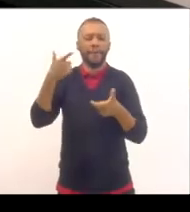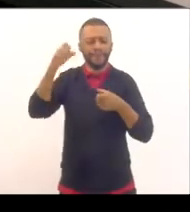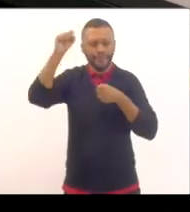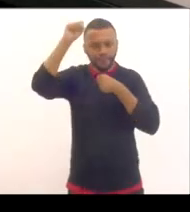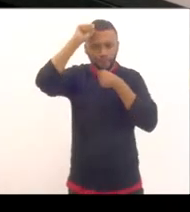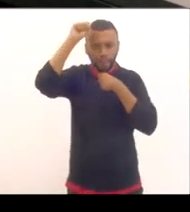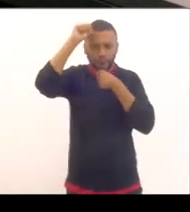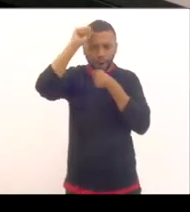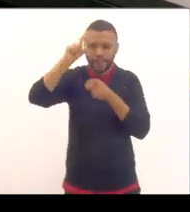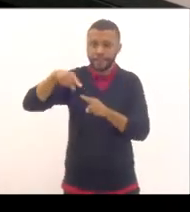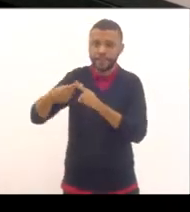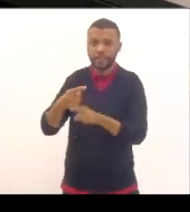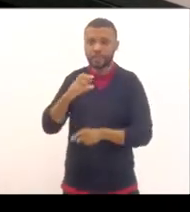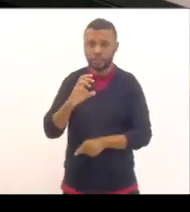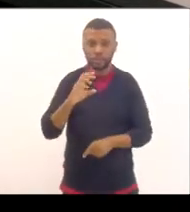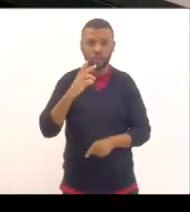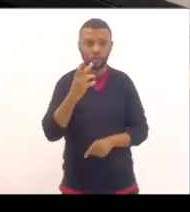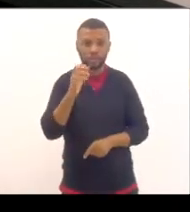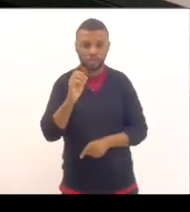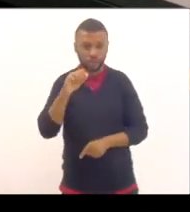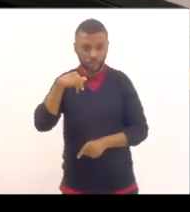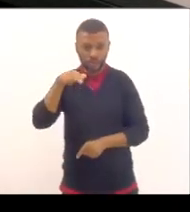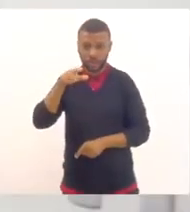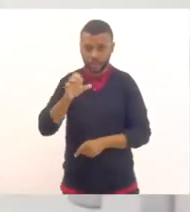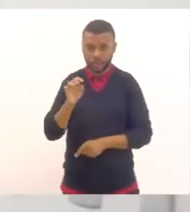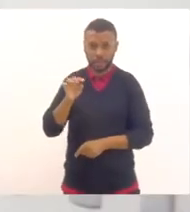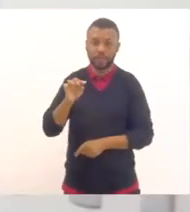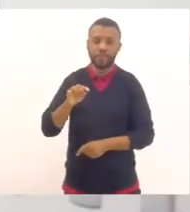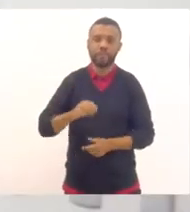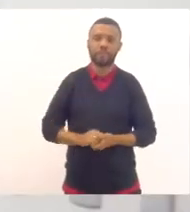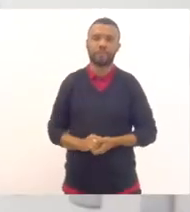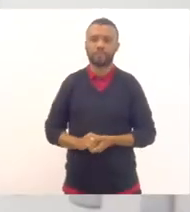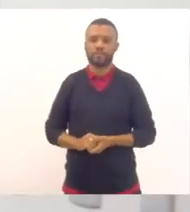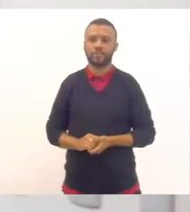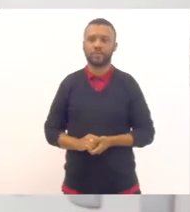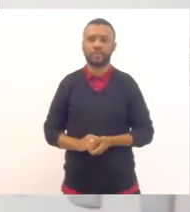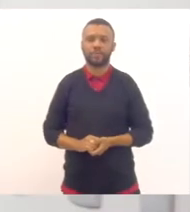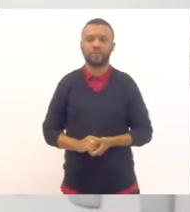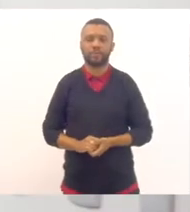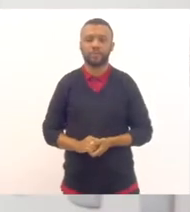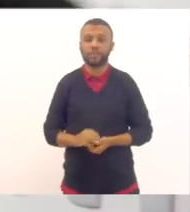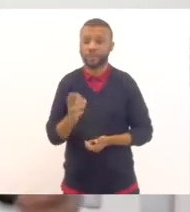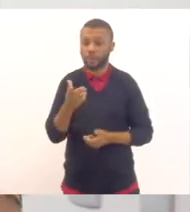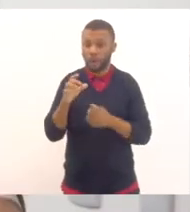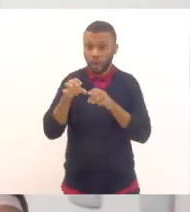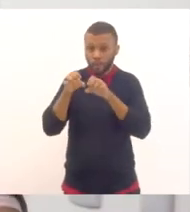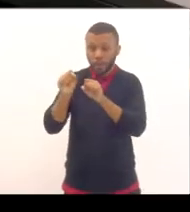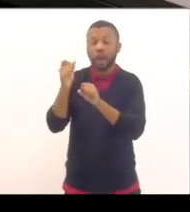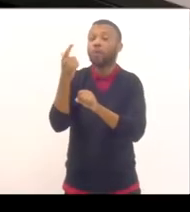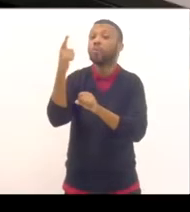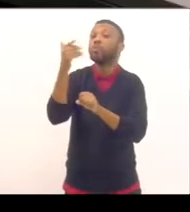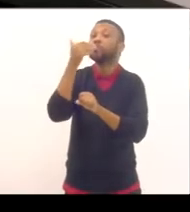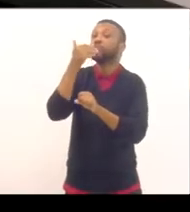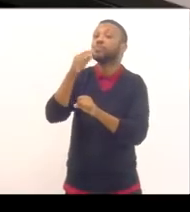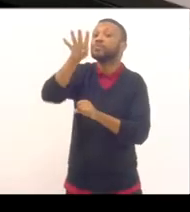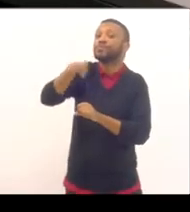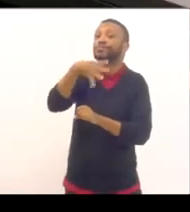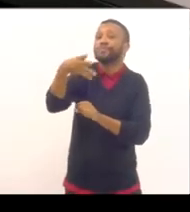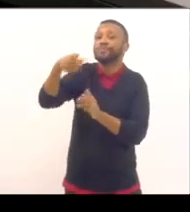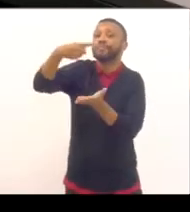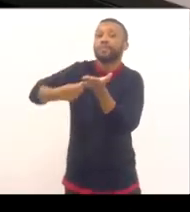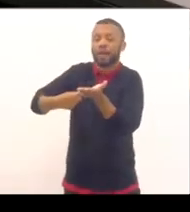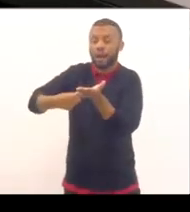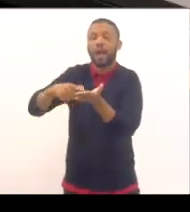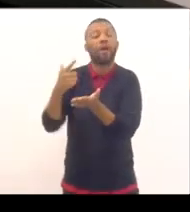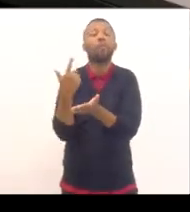pelo modo 24 horas então aplicação da estação Jacarezinho decorre de uma outra agenda então outra agenda